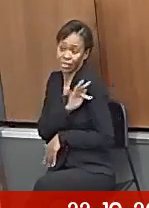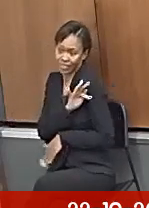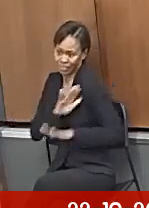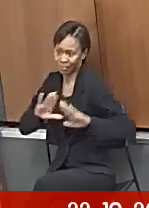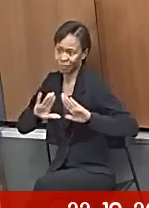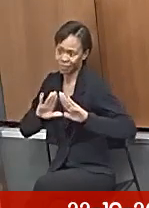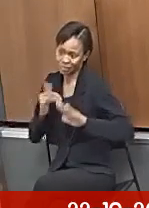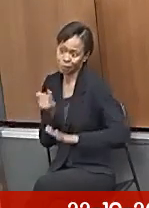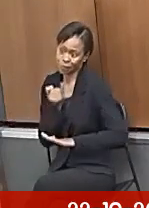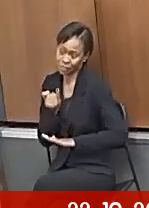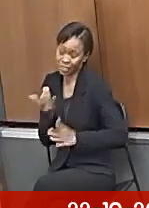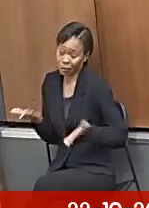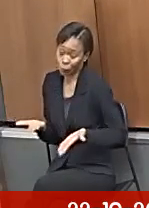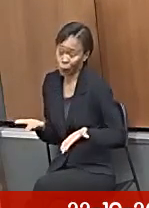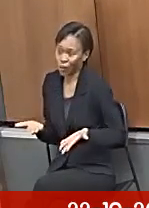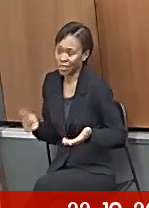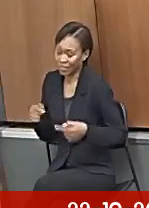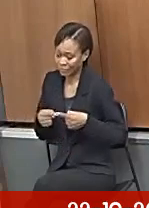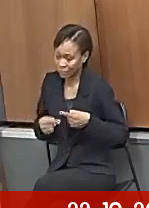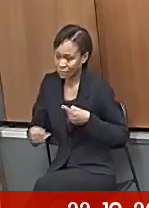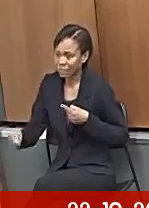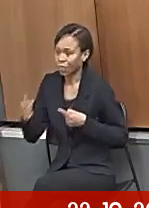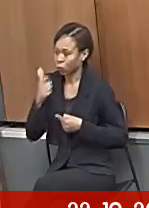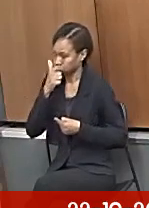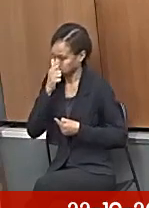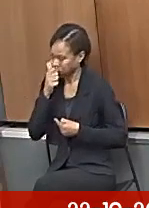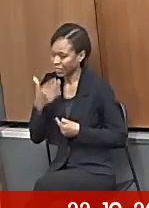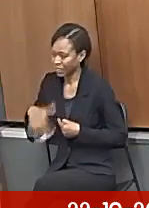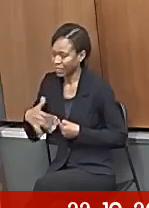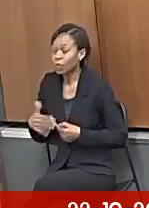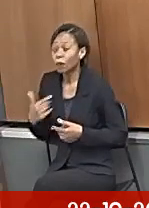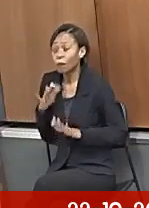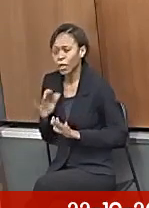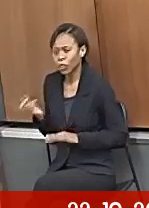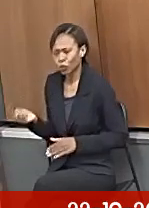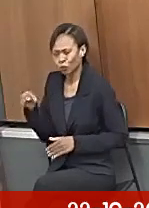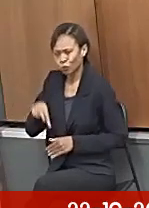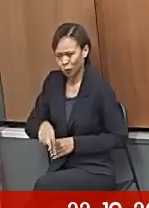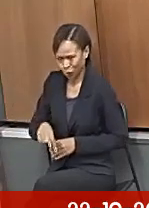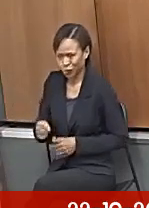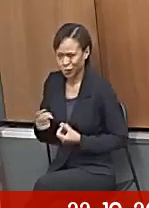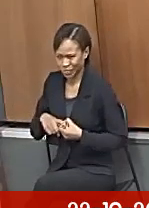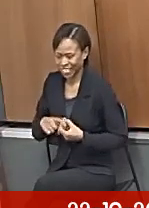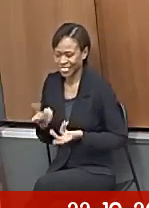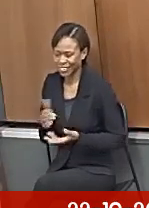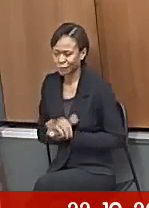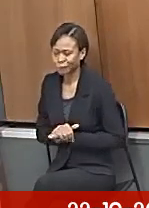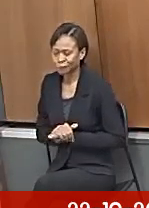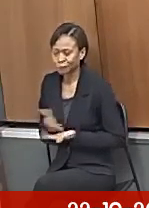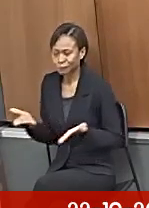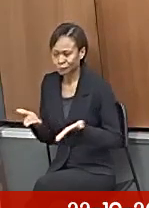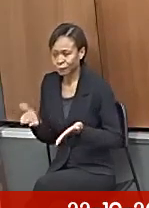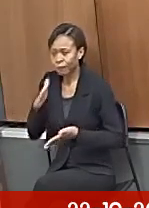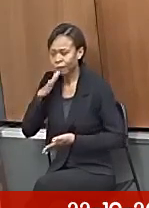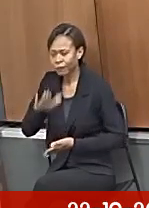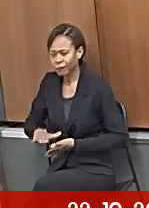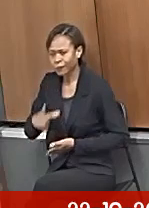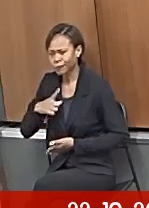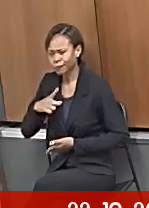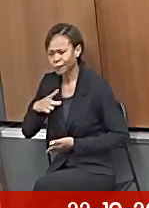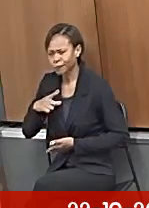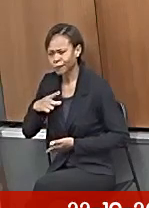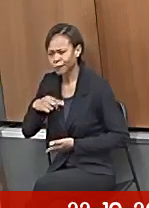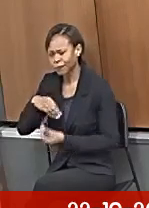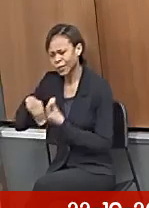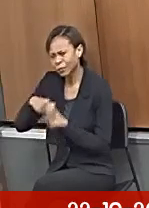importância, então acumulou nessa semana. Mas eu fiz questão de estar aqui até o fim. Hoje, essa tarde, a gente tem um misto